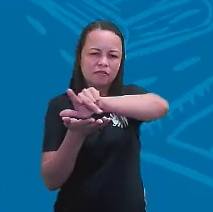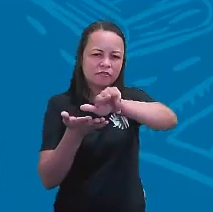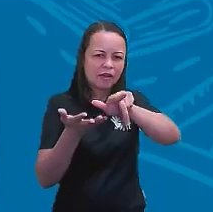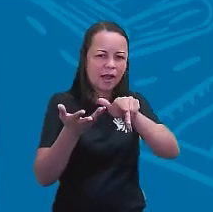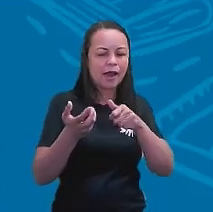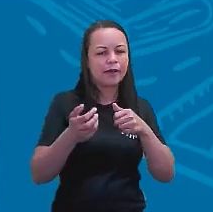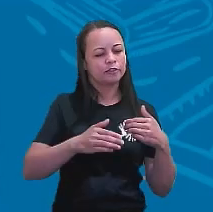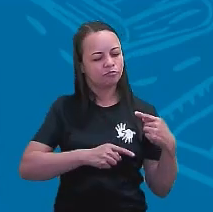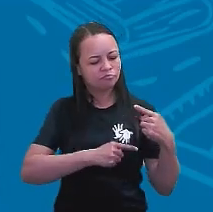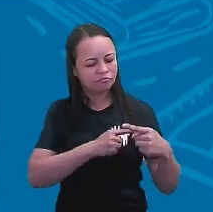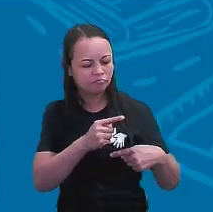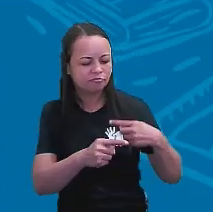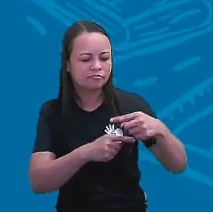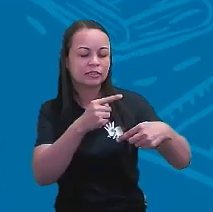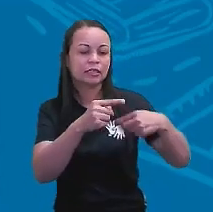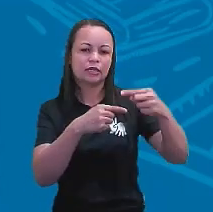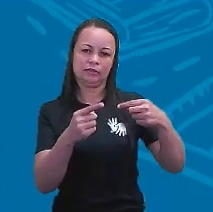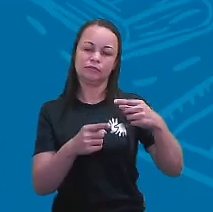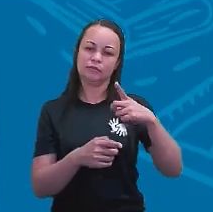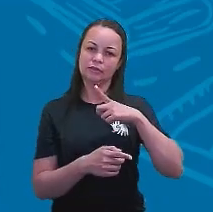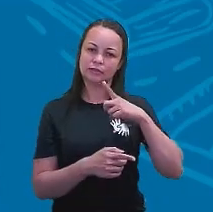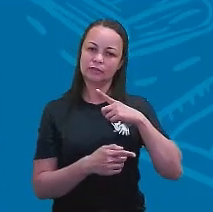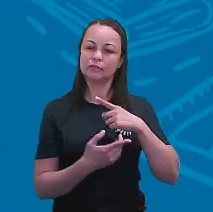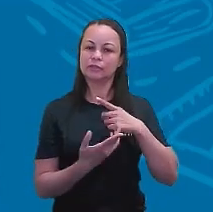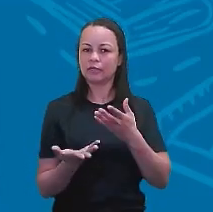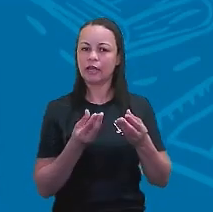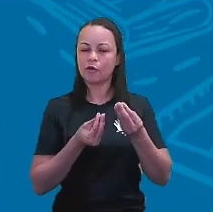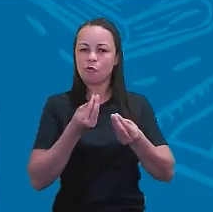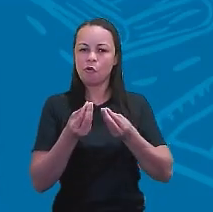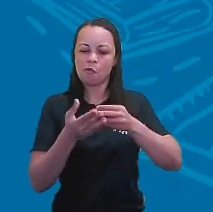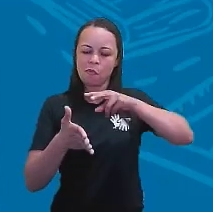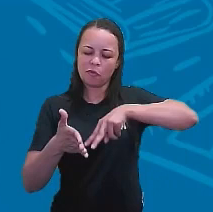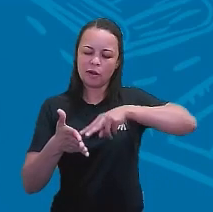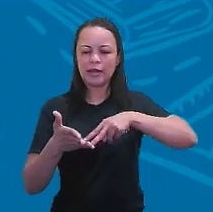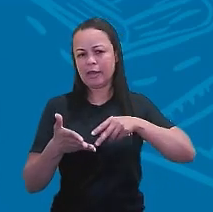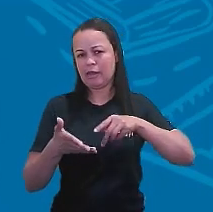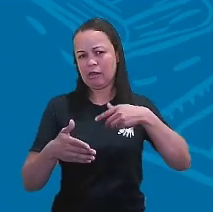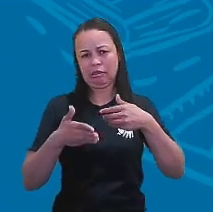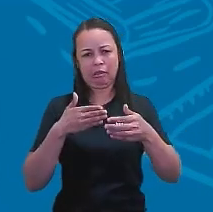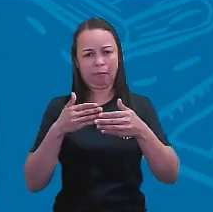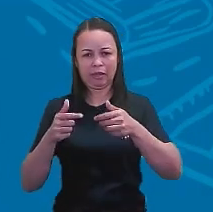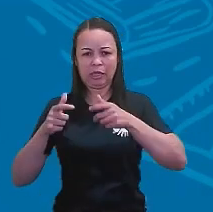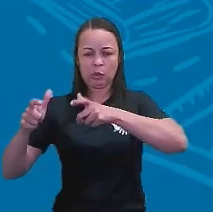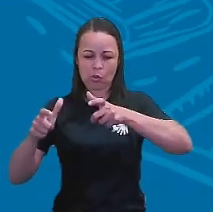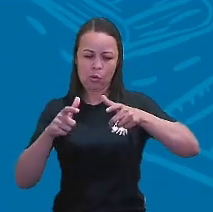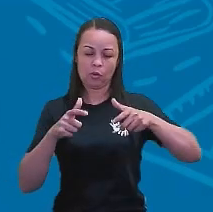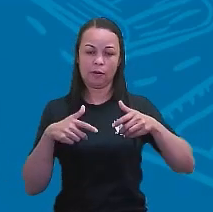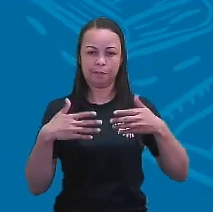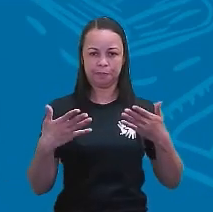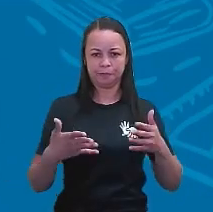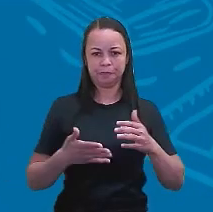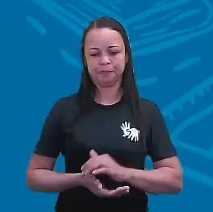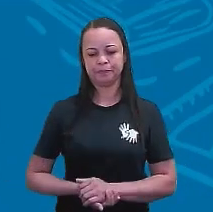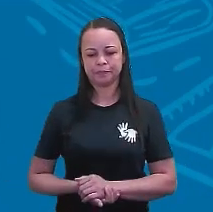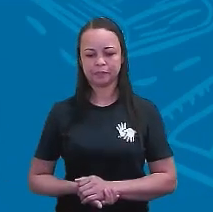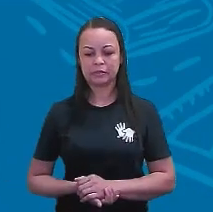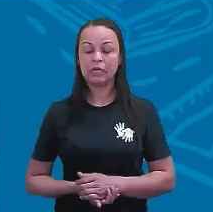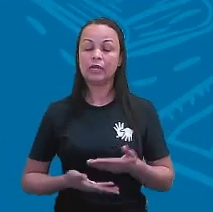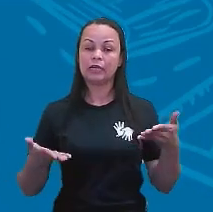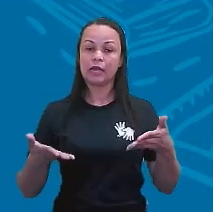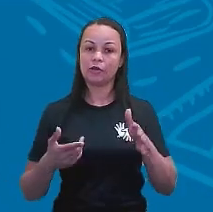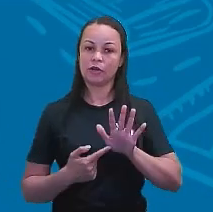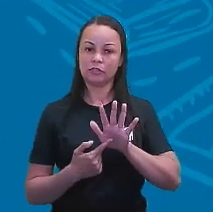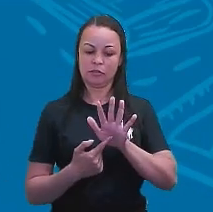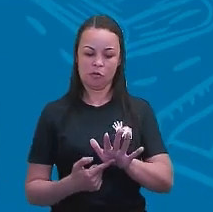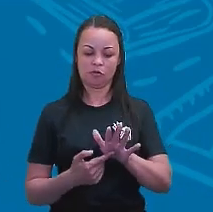várias gerações terem acesso, independente do local em que estão. E aí a gente tem também agora para